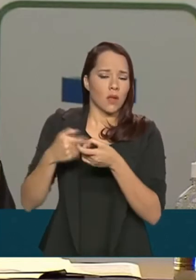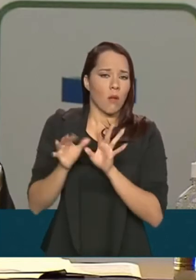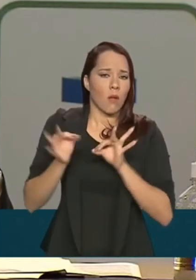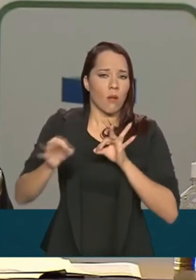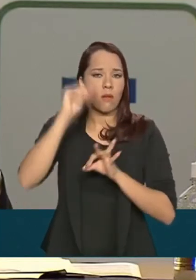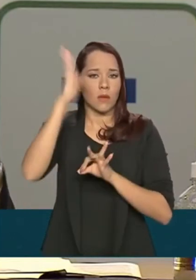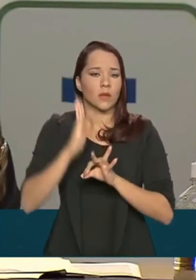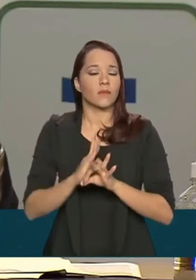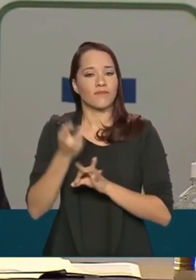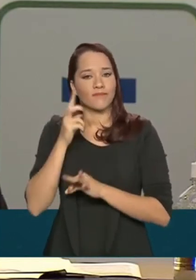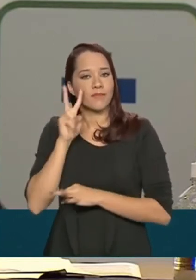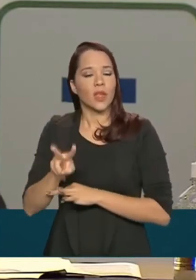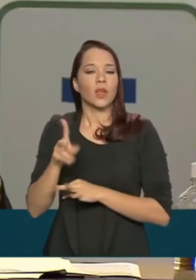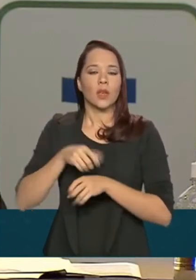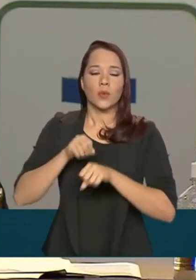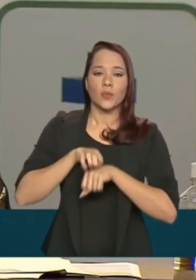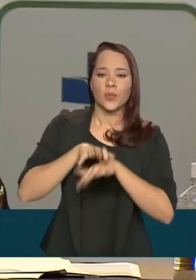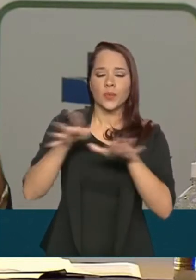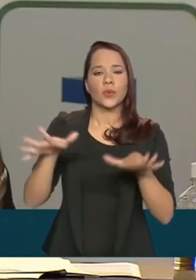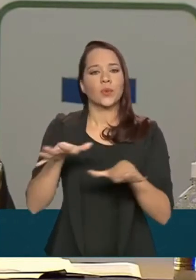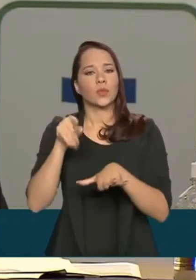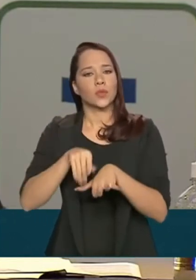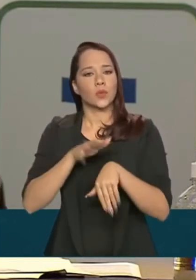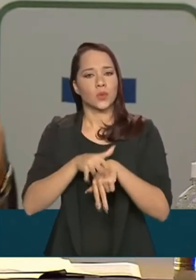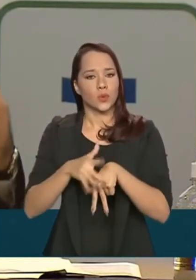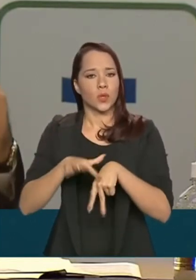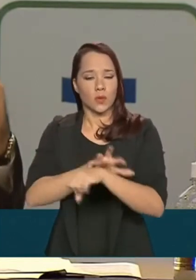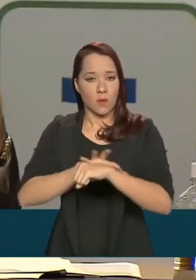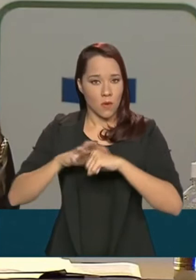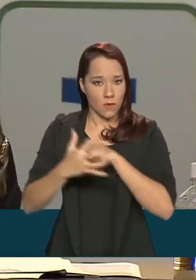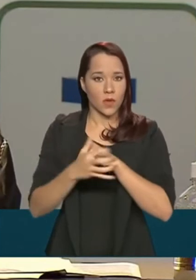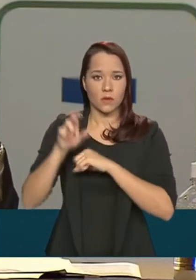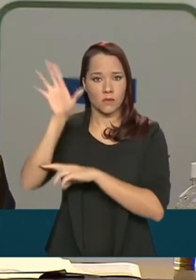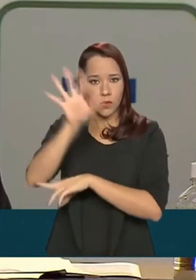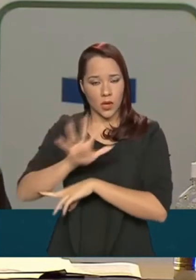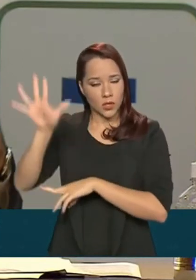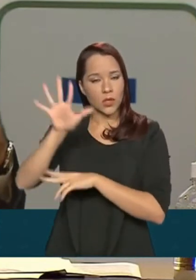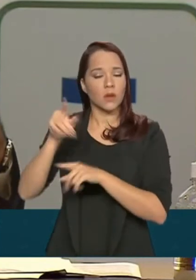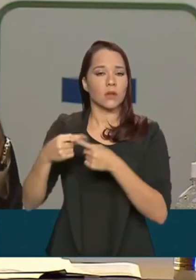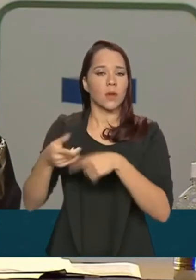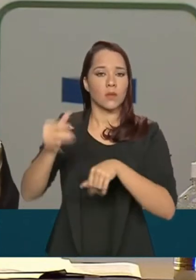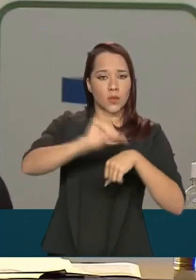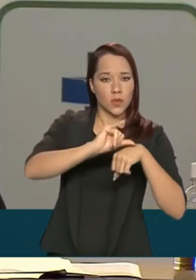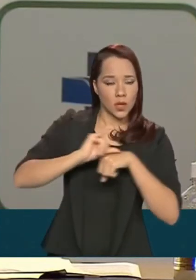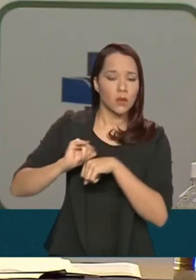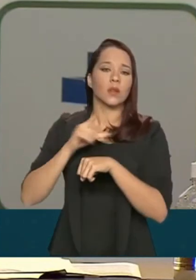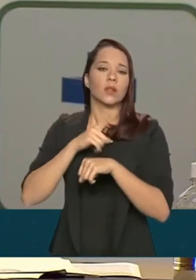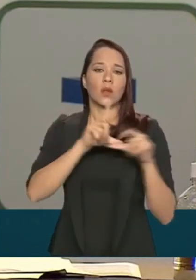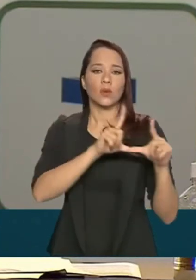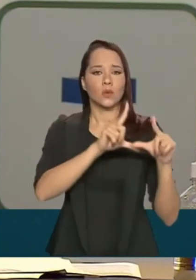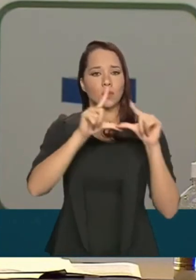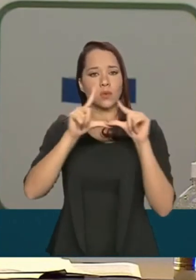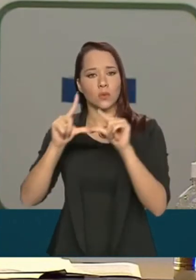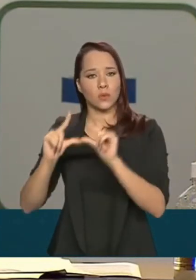A gente verifica que a distribuição dos casos acumulados de Covid por região metropolitana, ela vem diminuindo ao